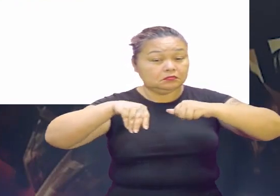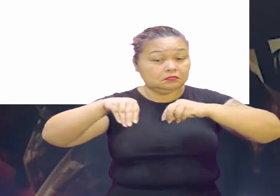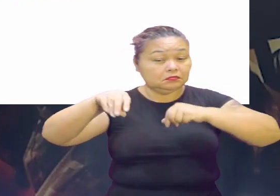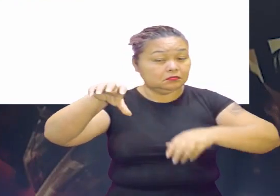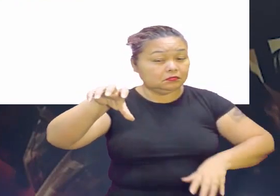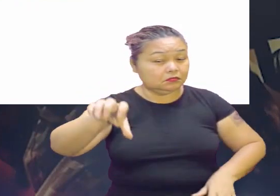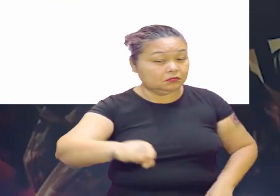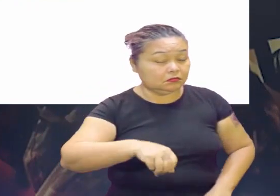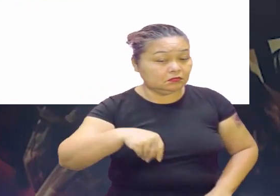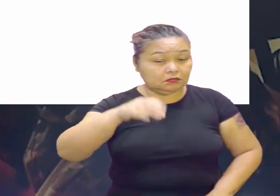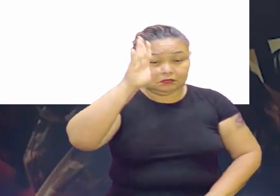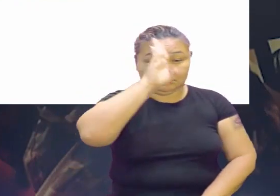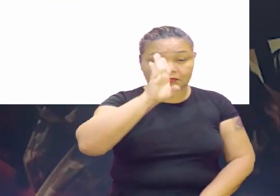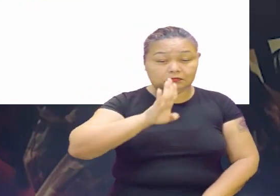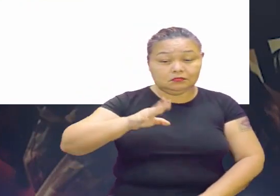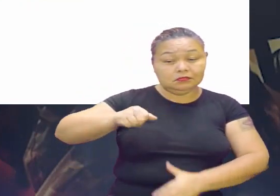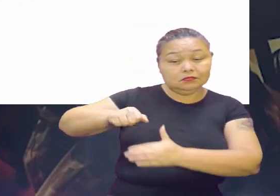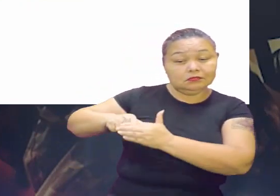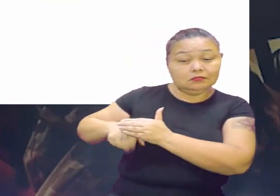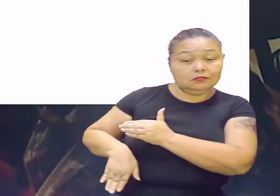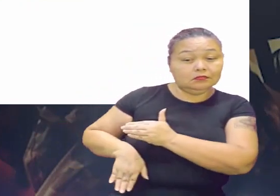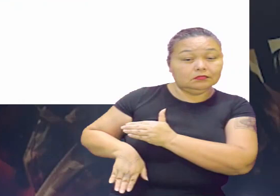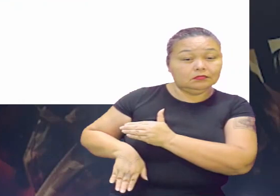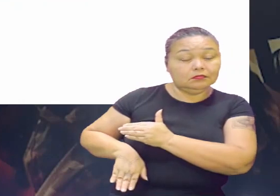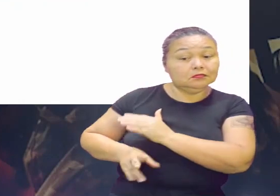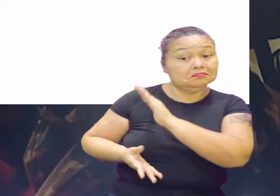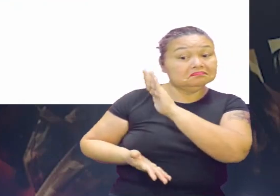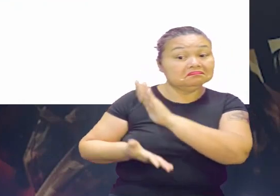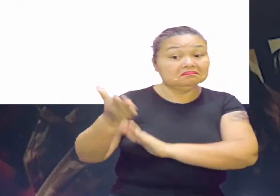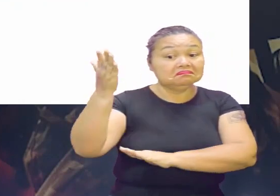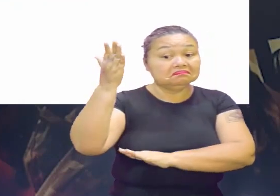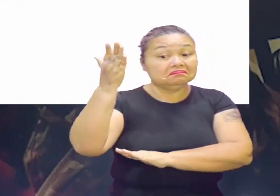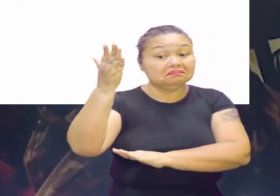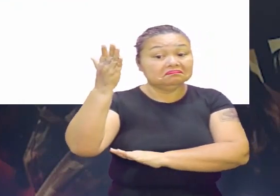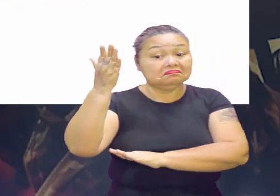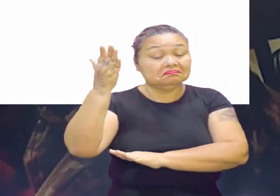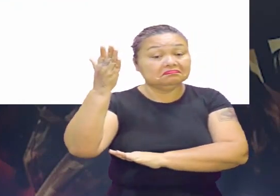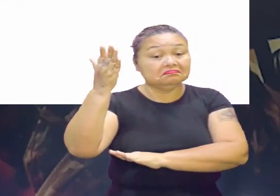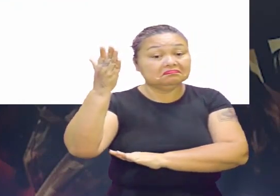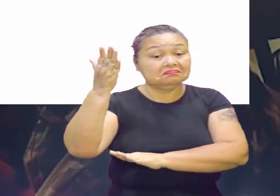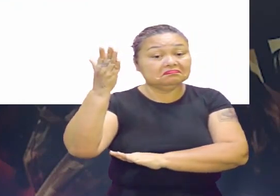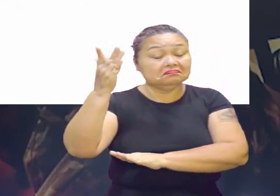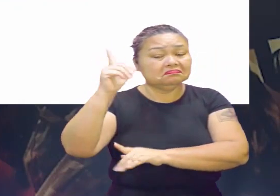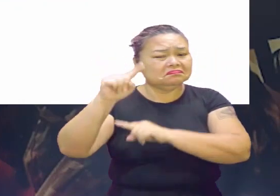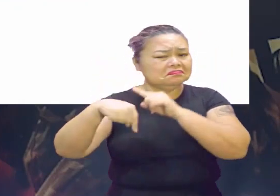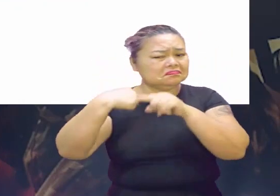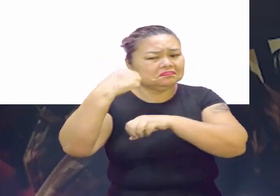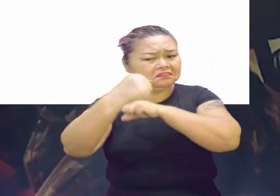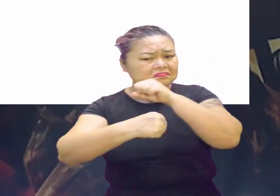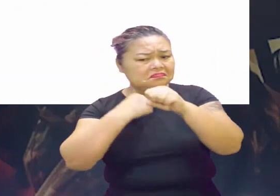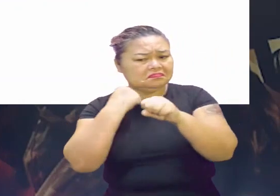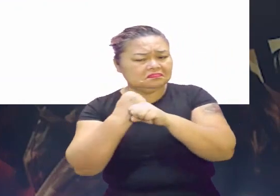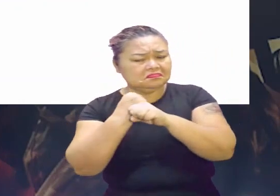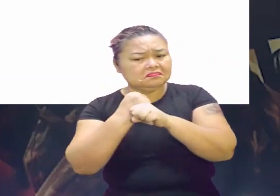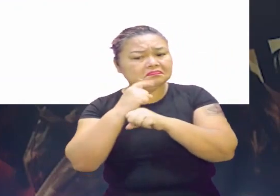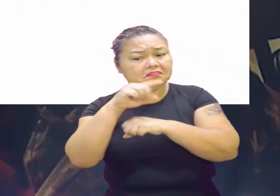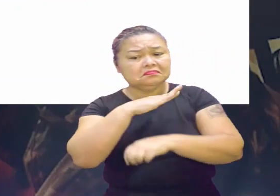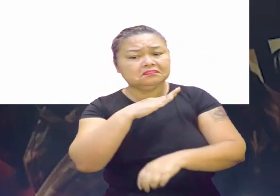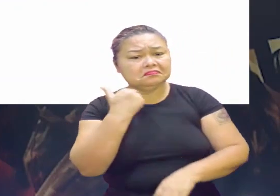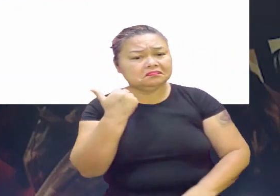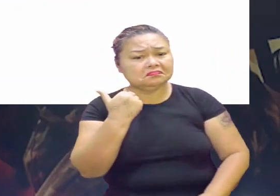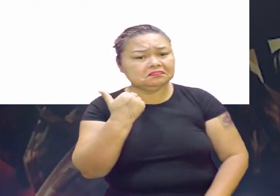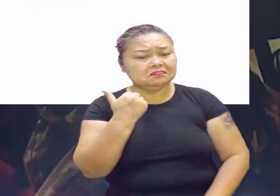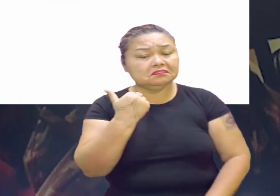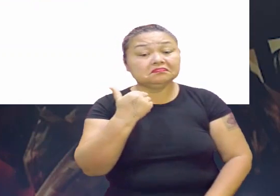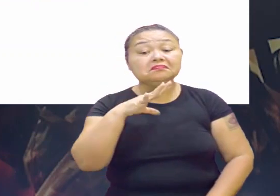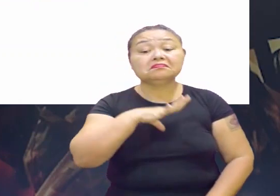punhado de terra do Brasil e coloca no seu terno, no seu bolso, e vai embora. Depois de 2 anos, ele veio a falecer